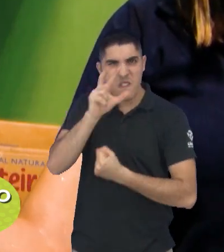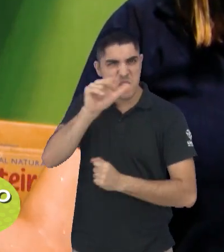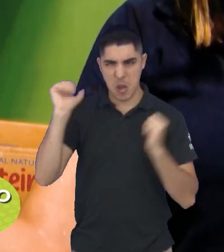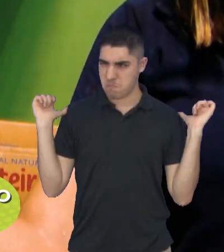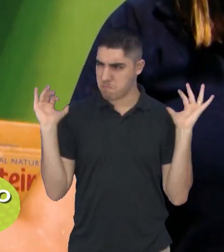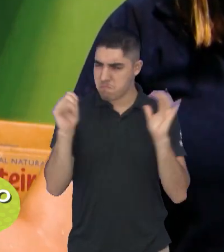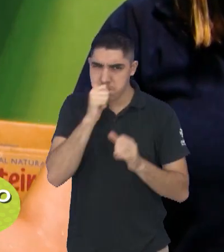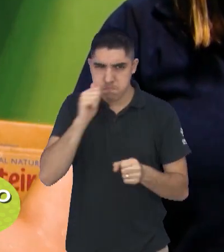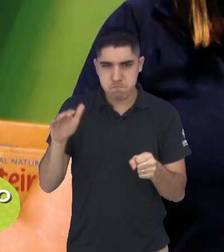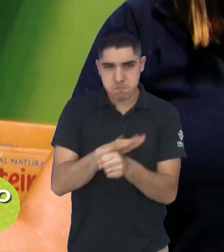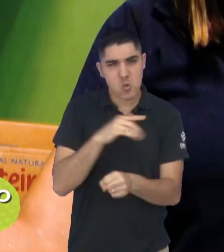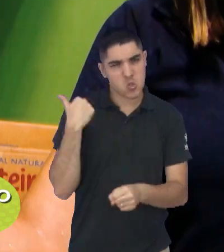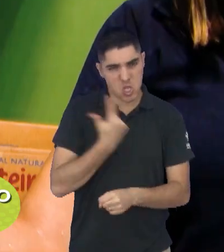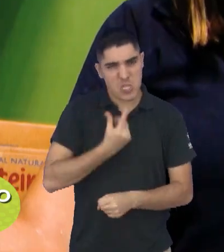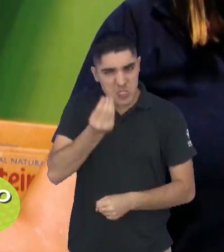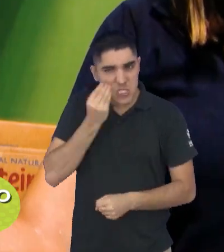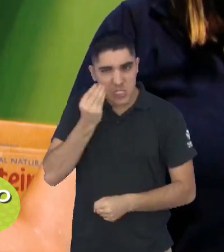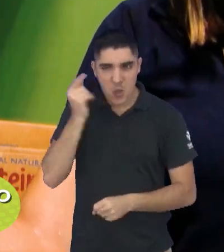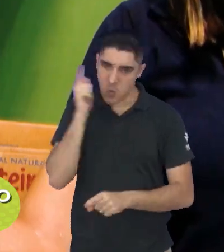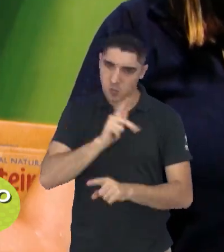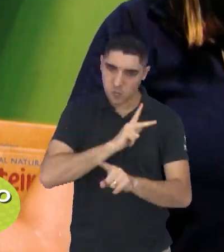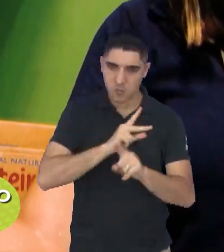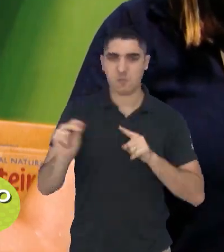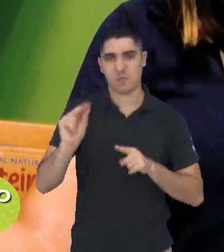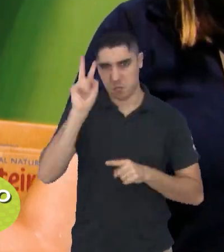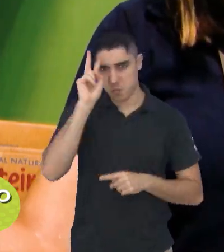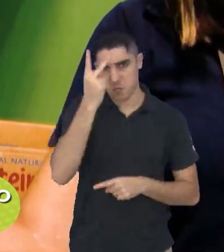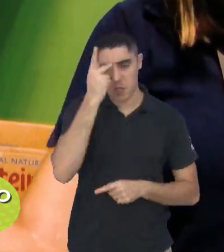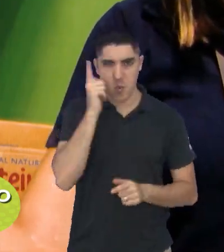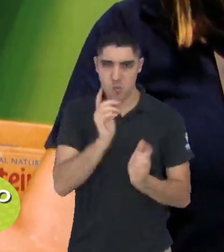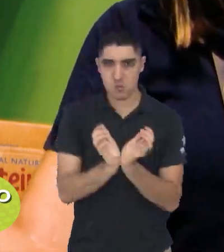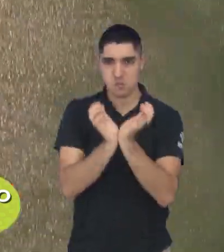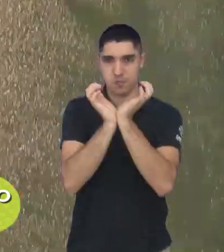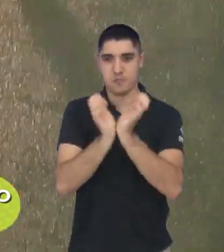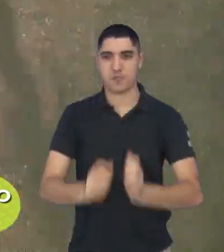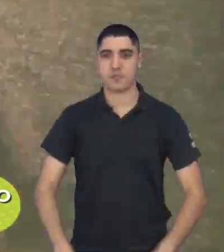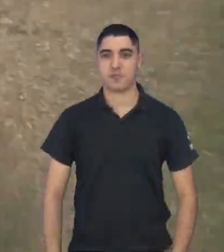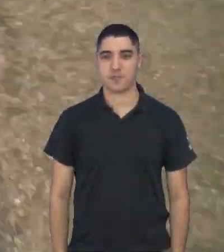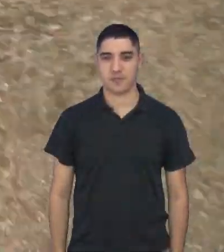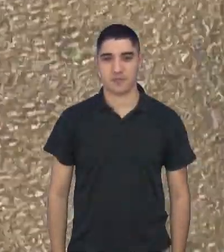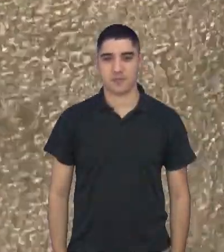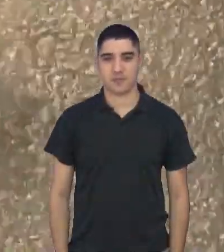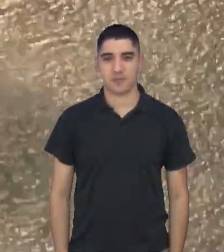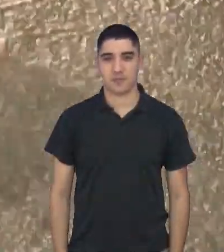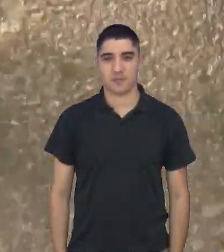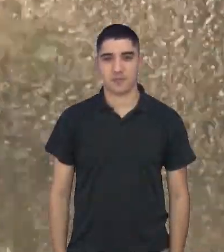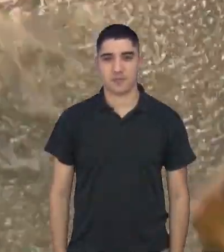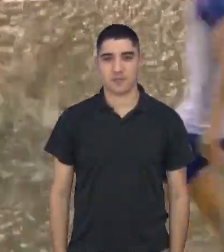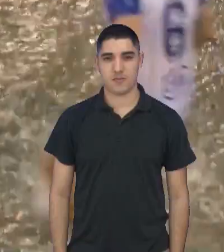vamos buscar isso aí a todo custo, vamos reverter esse resultado e vamos ser campeão lá dentro.